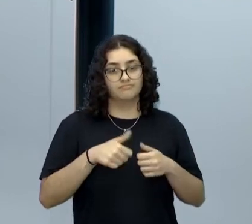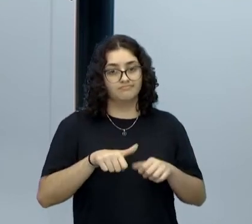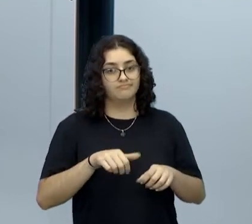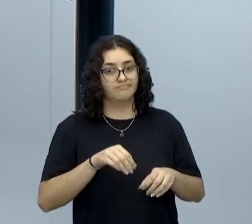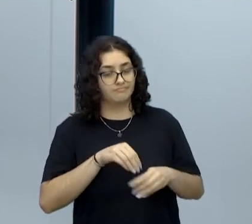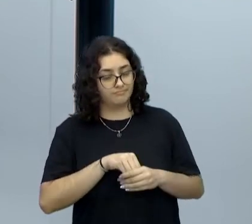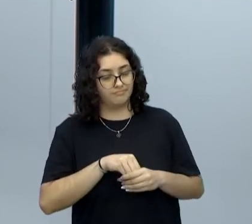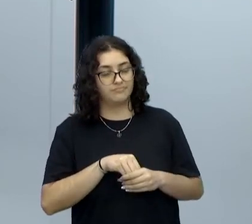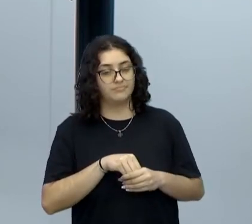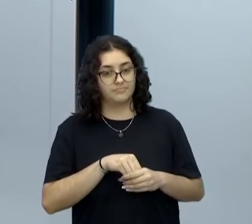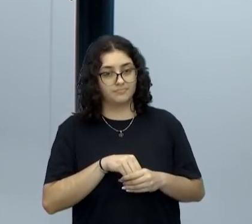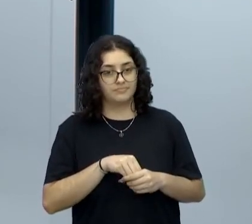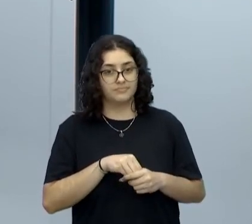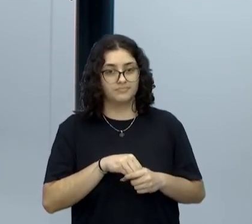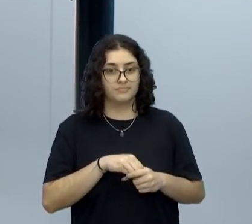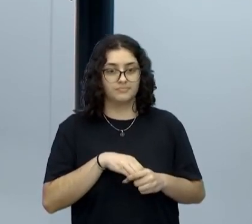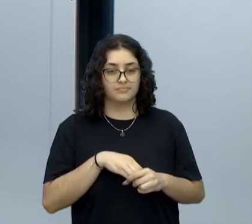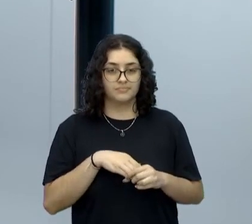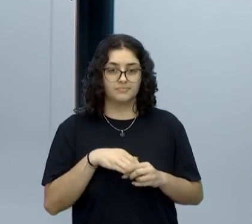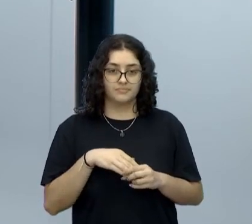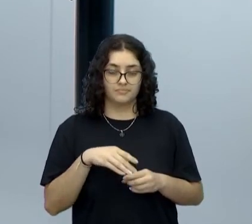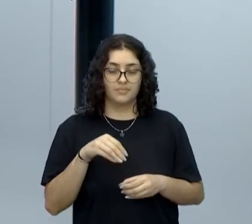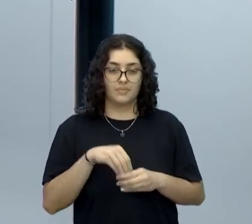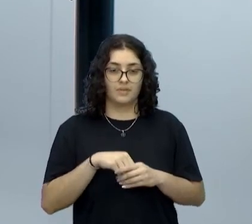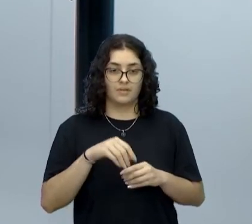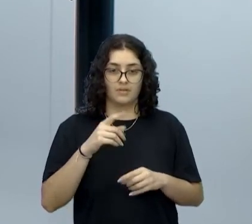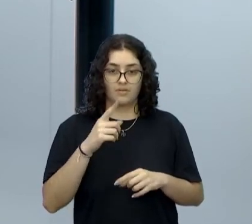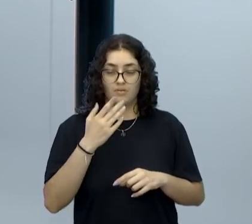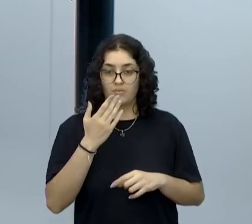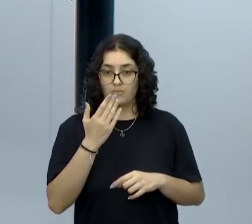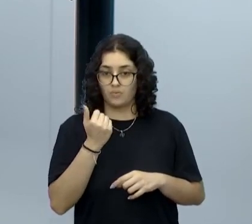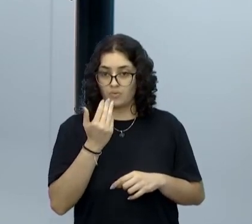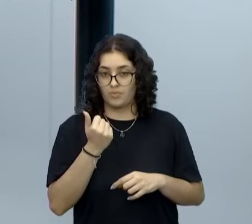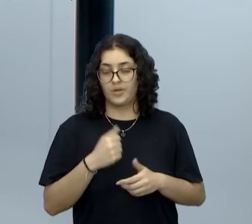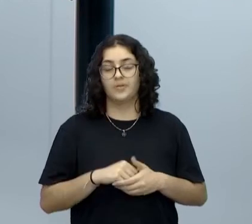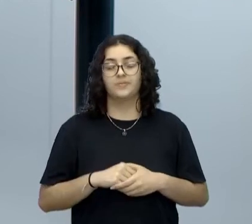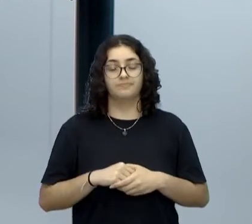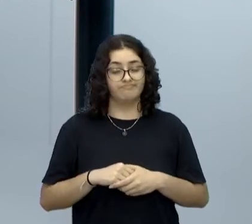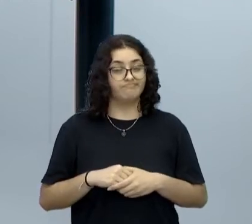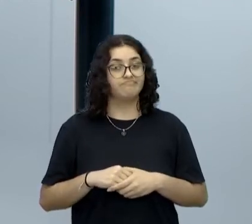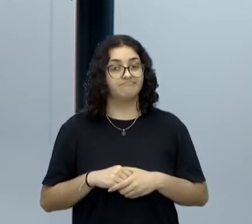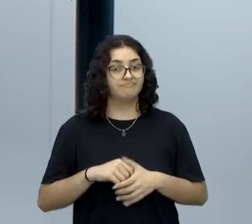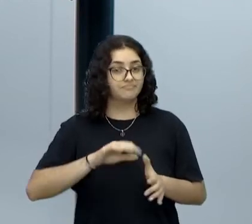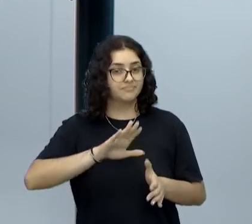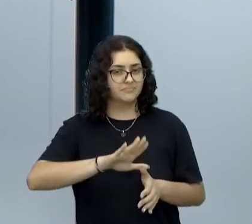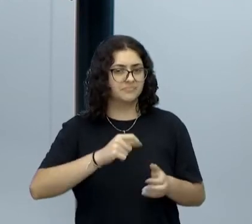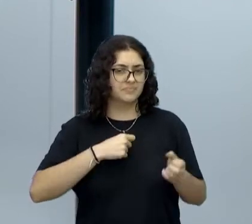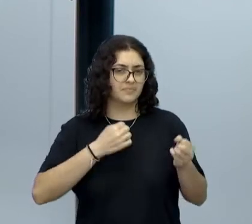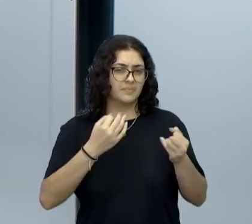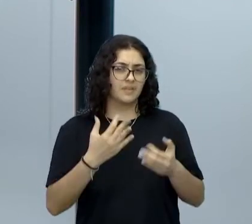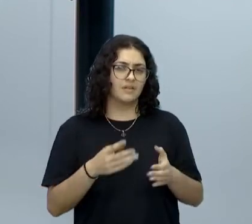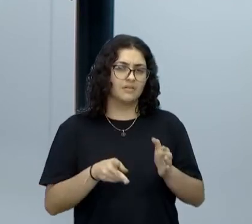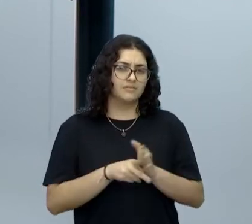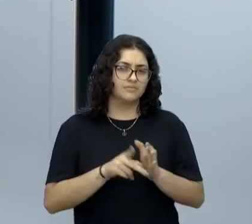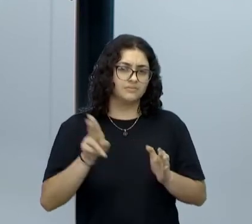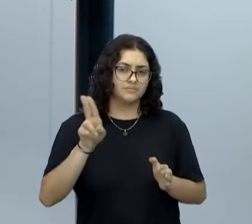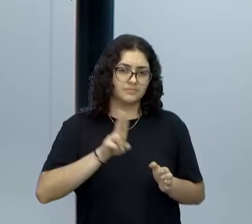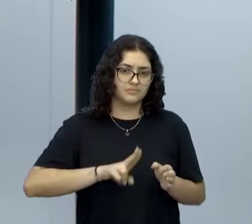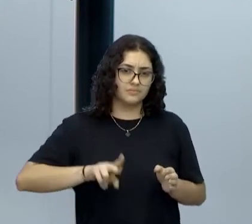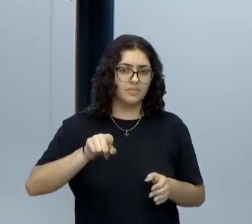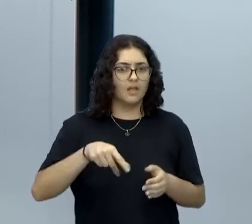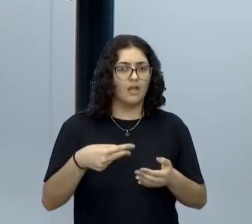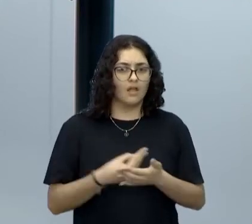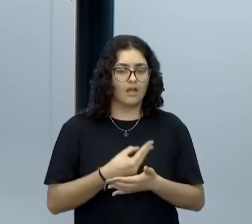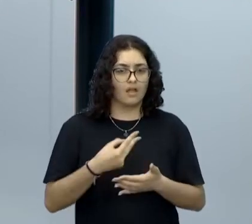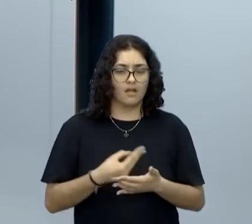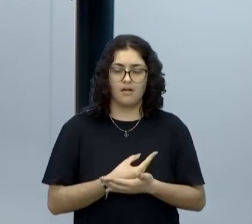sim dentro do alimento, no alimento, tá certo? E eu não estou falando que o uso de agrotóxicos é